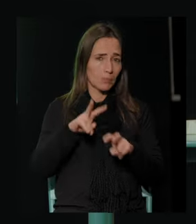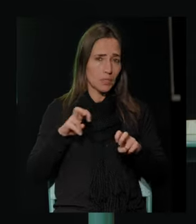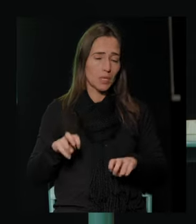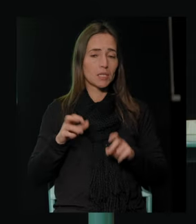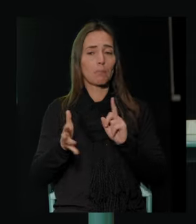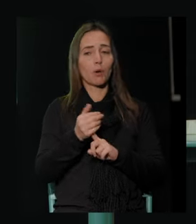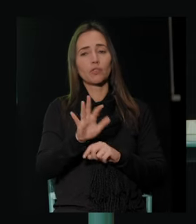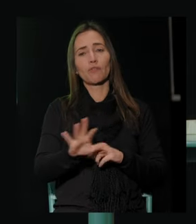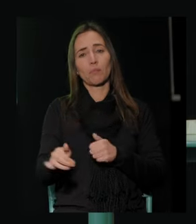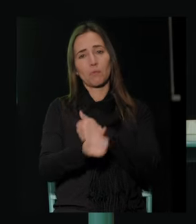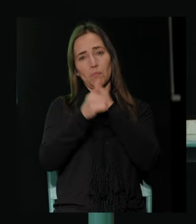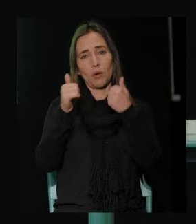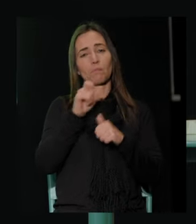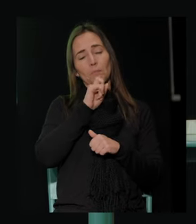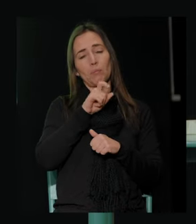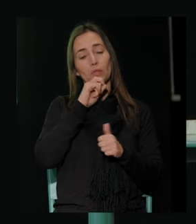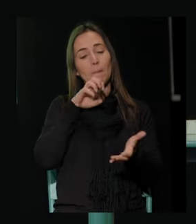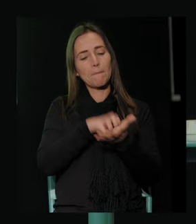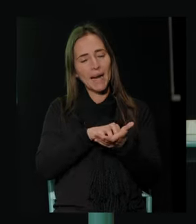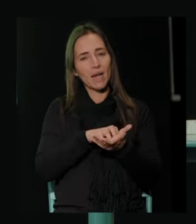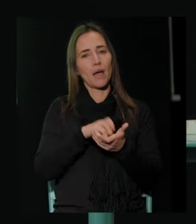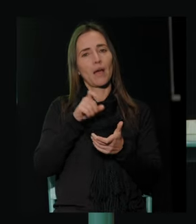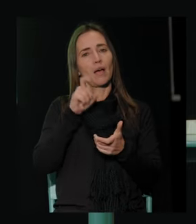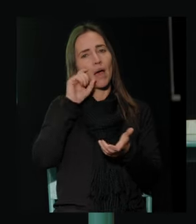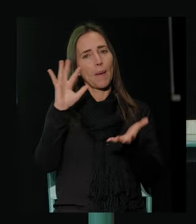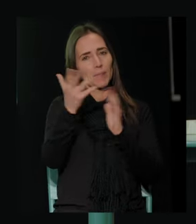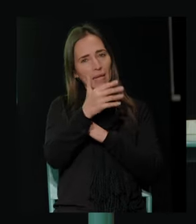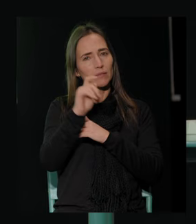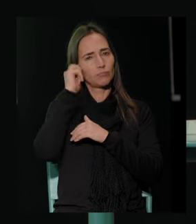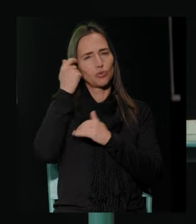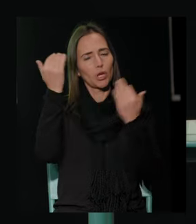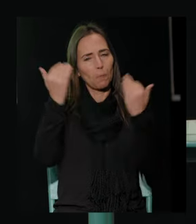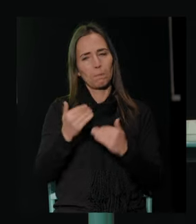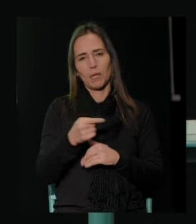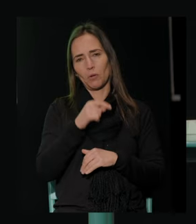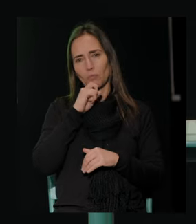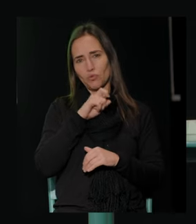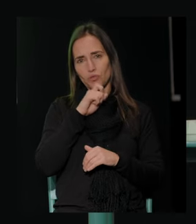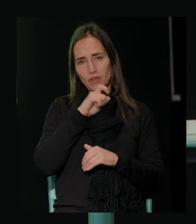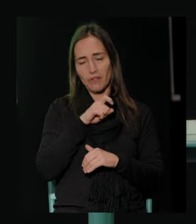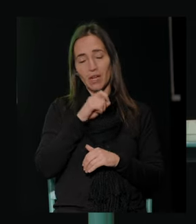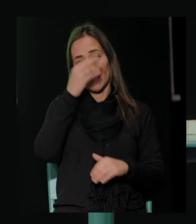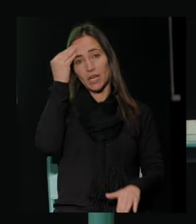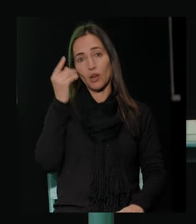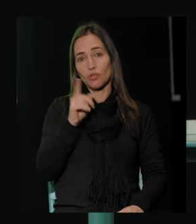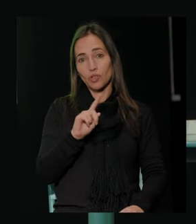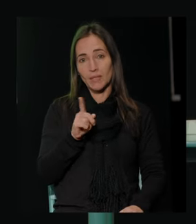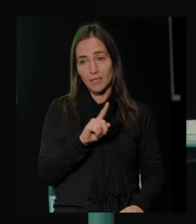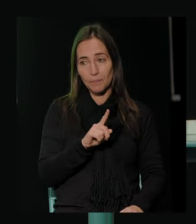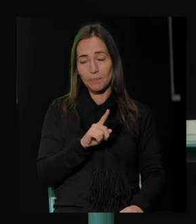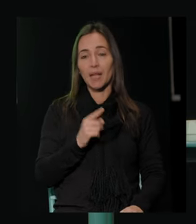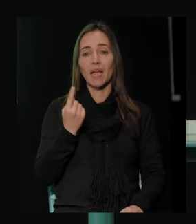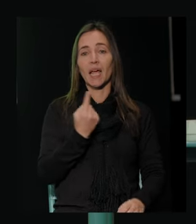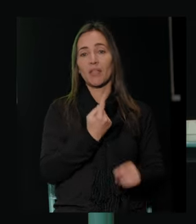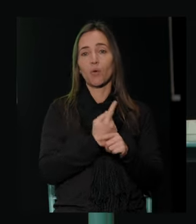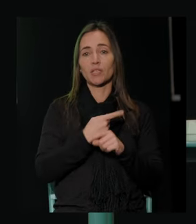encontrar as melhores maneiras de ter a pegada ecológica menor possível. E de não esquecer que cada coisa